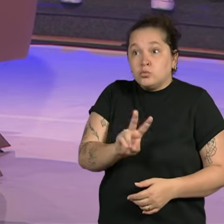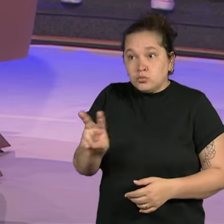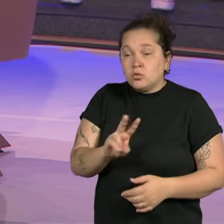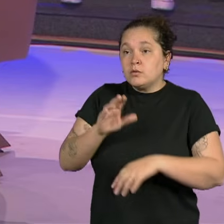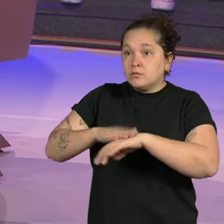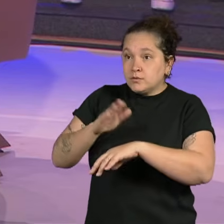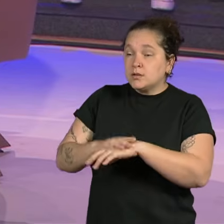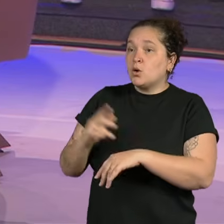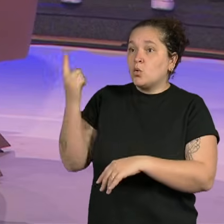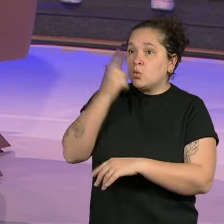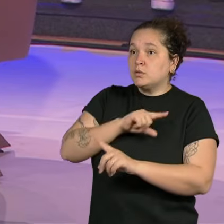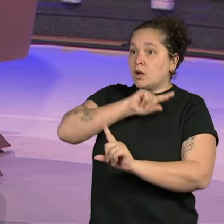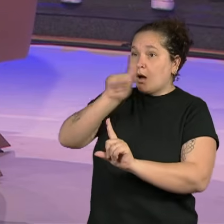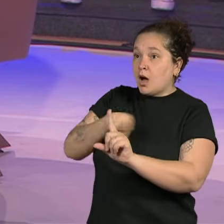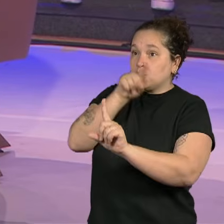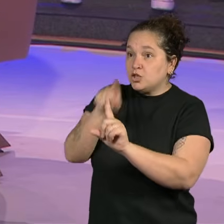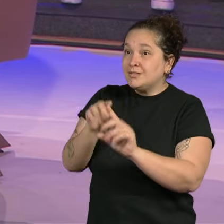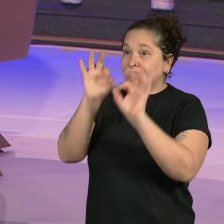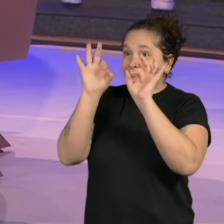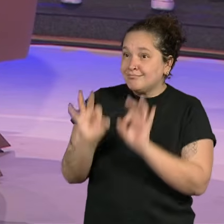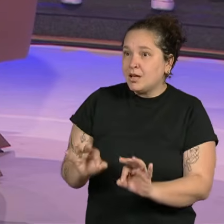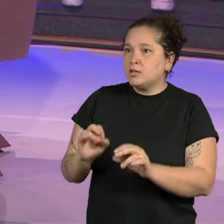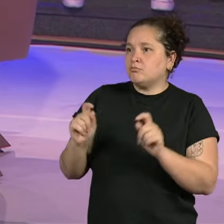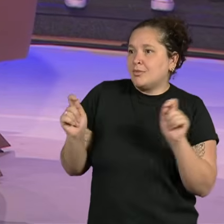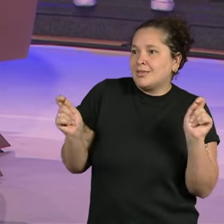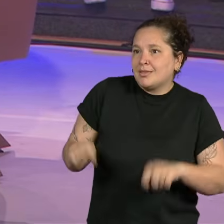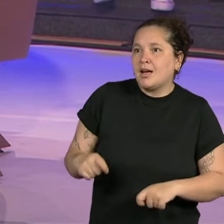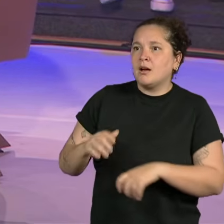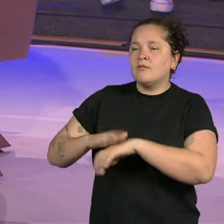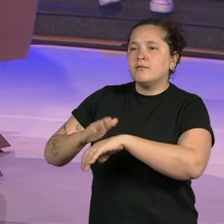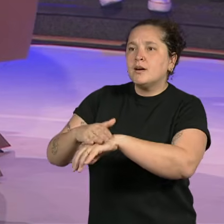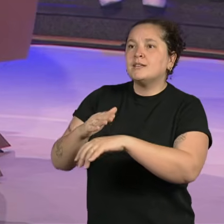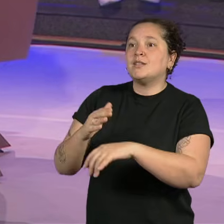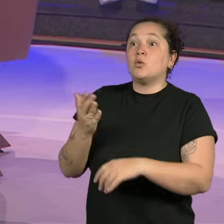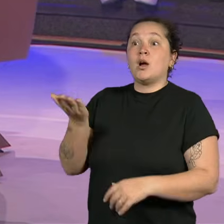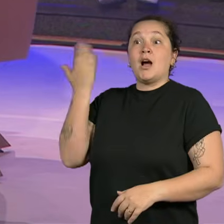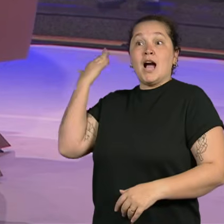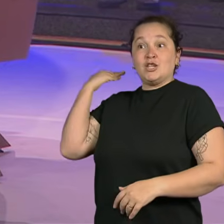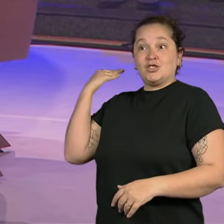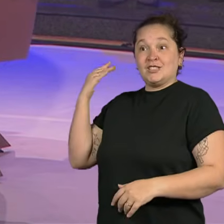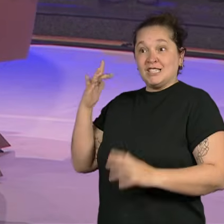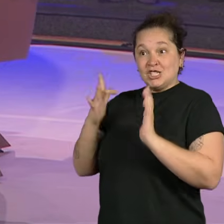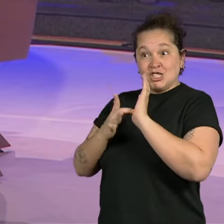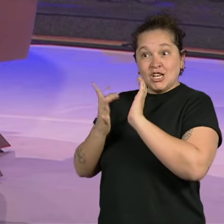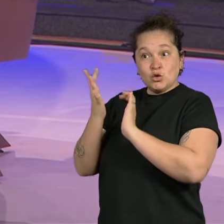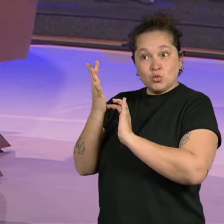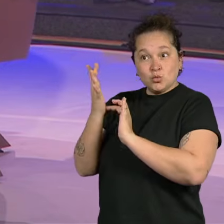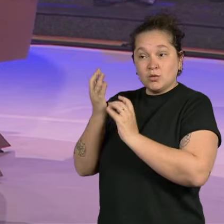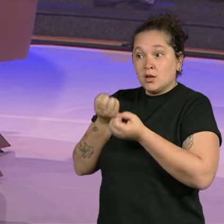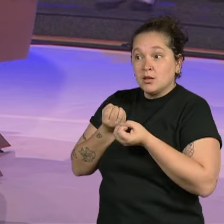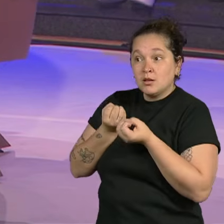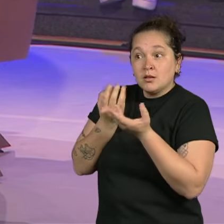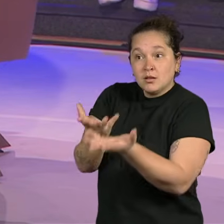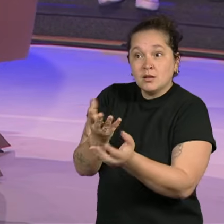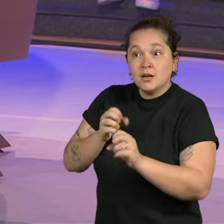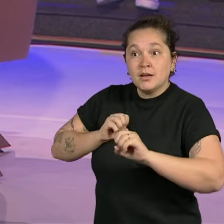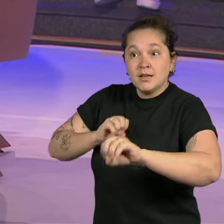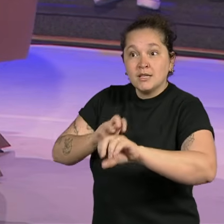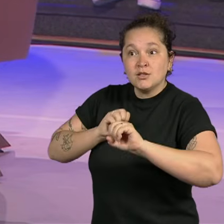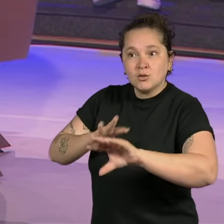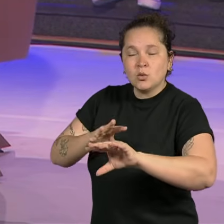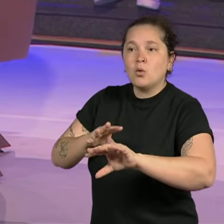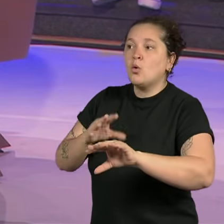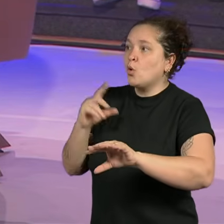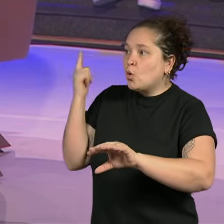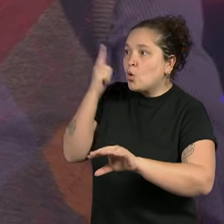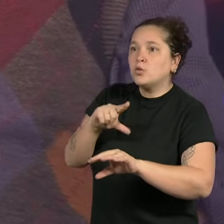atingir de alguma forma aquilo que o Cristo lá atrás, de alguma forma, propôs, né? Tem visões diferentes,